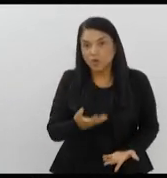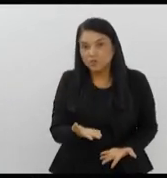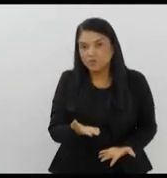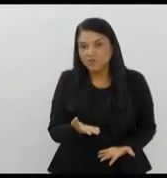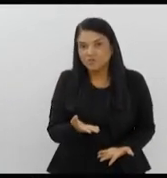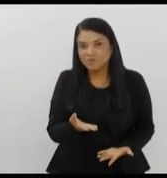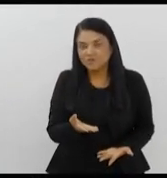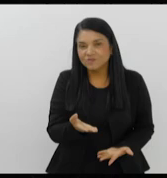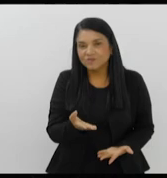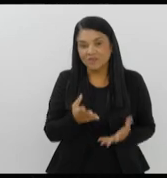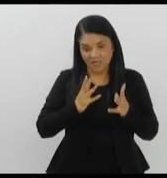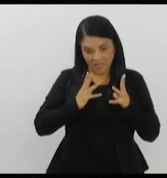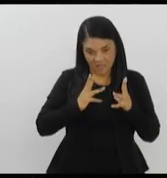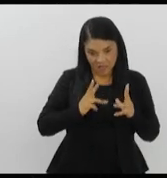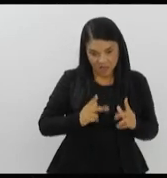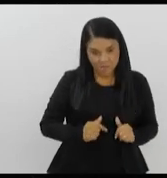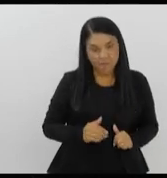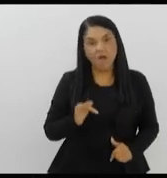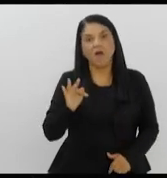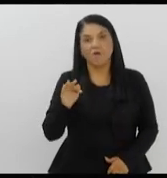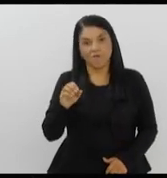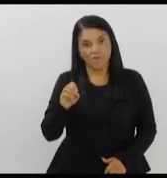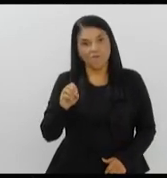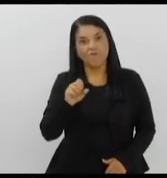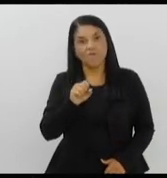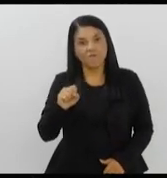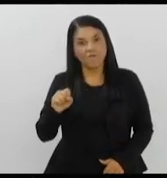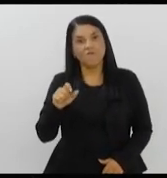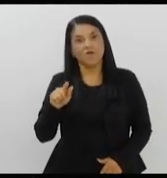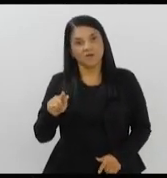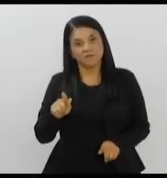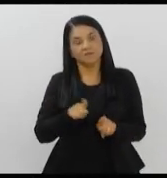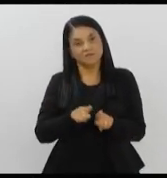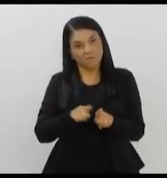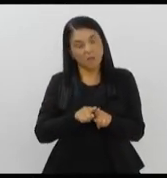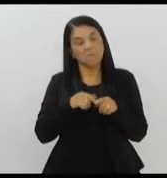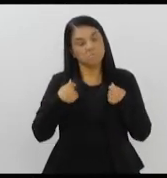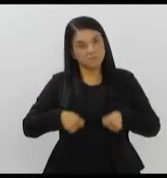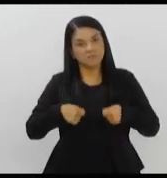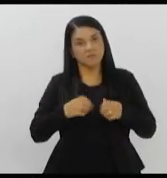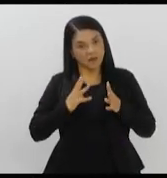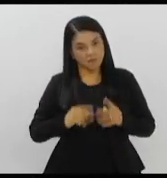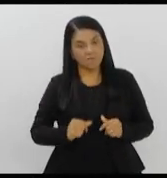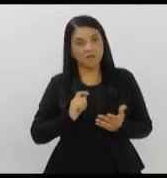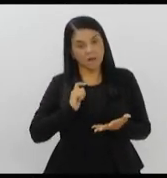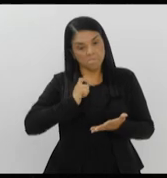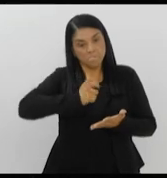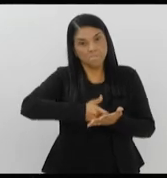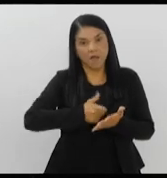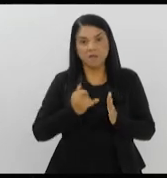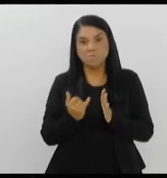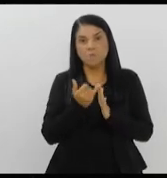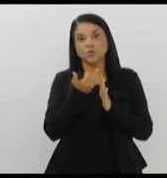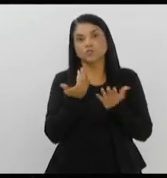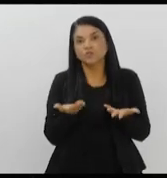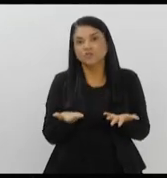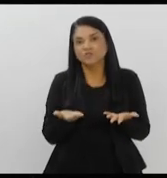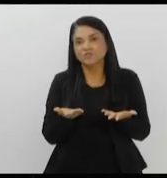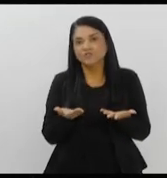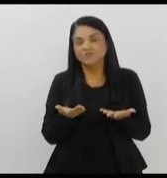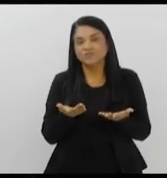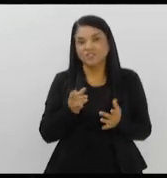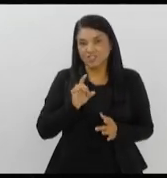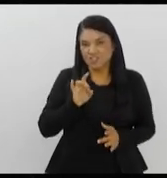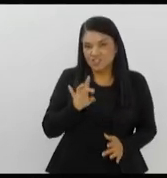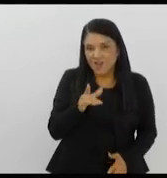há de se limpar a fossa do contribuinte, do pagador de imposto. Se é só de água, o que a gente